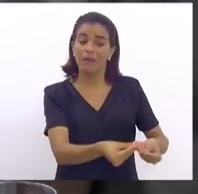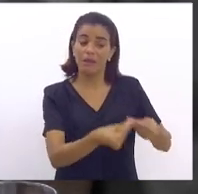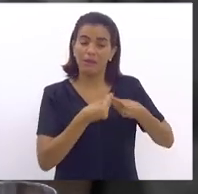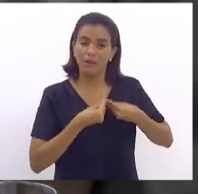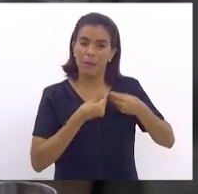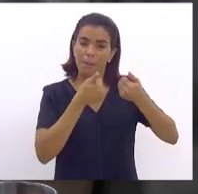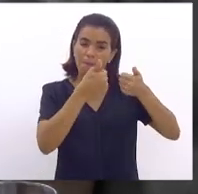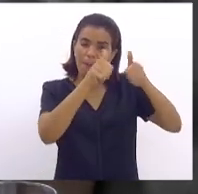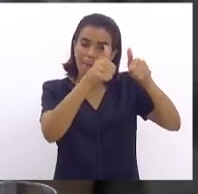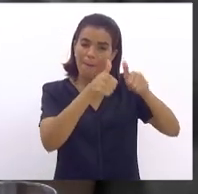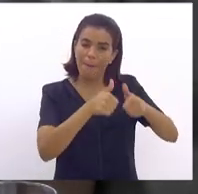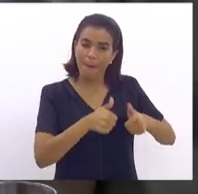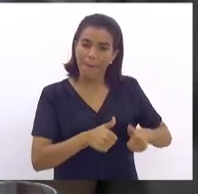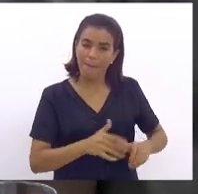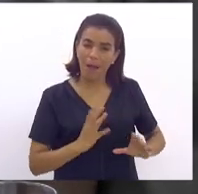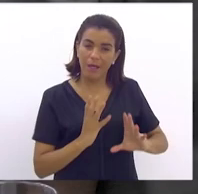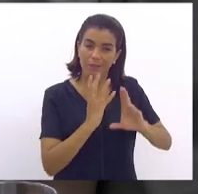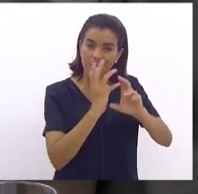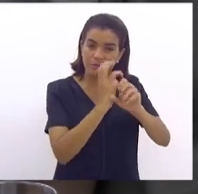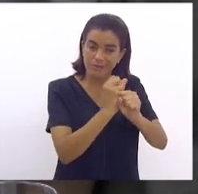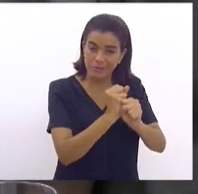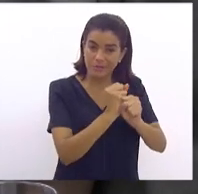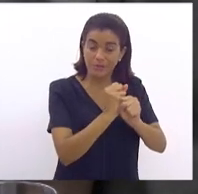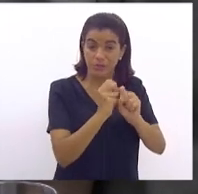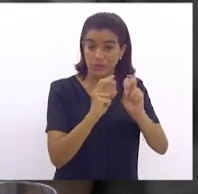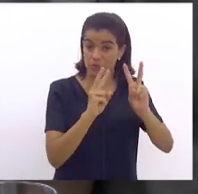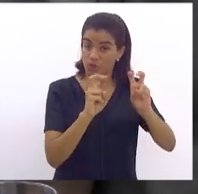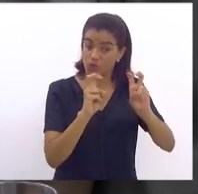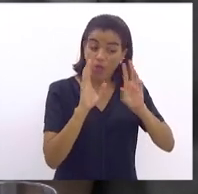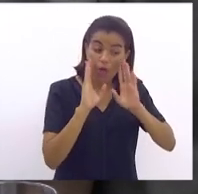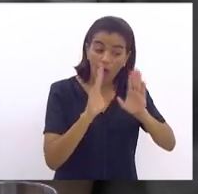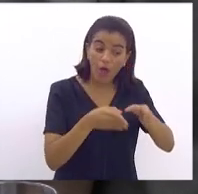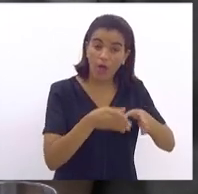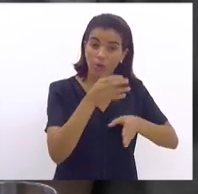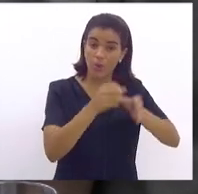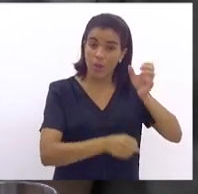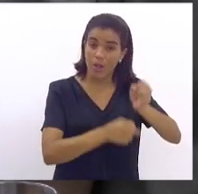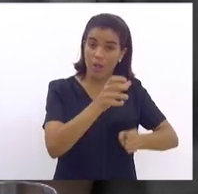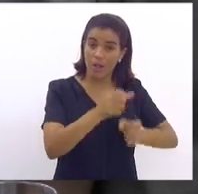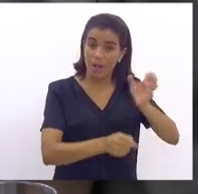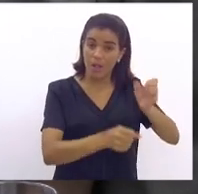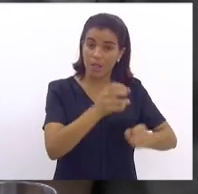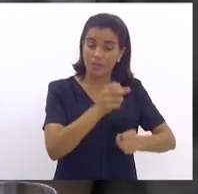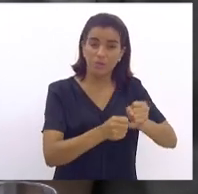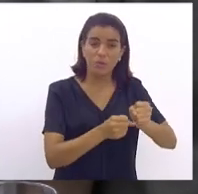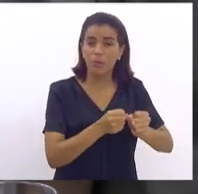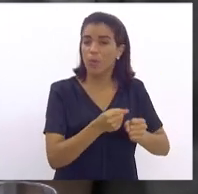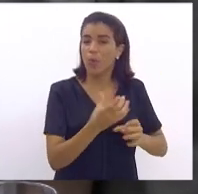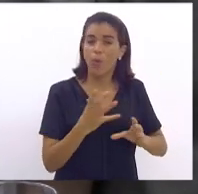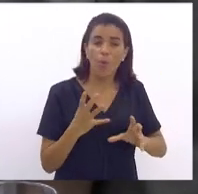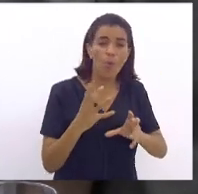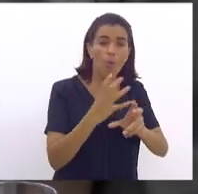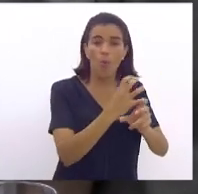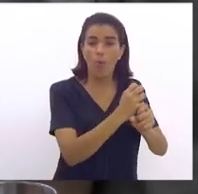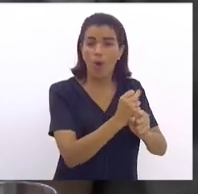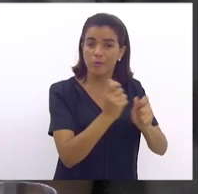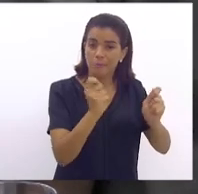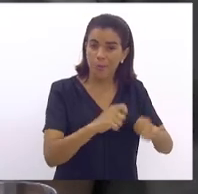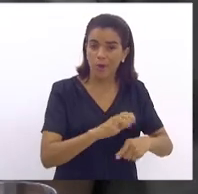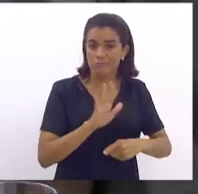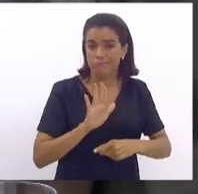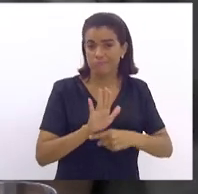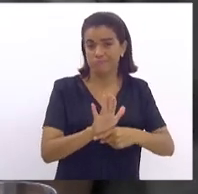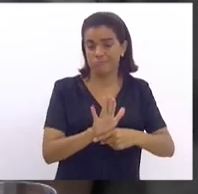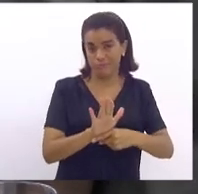rasteira de, no leite só no leite, de quanto isso poderia ser favorável aos